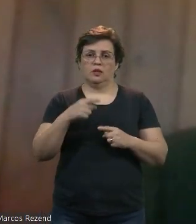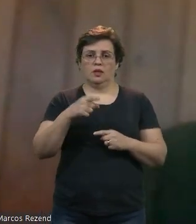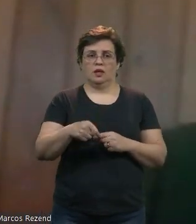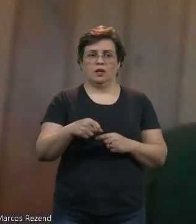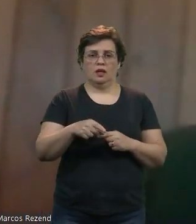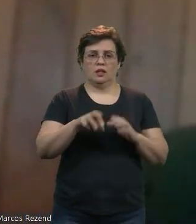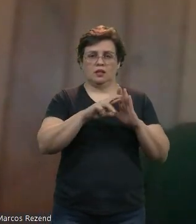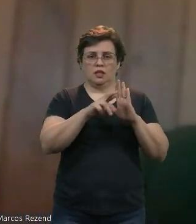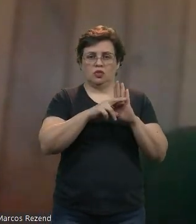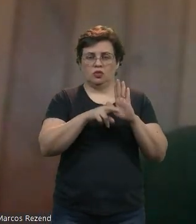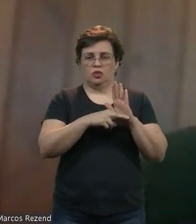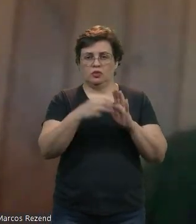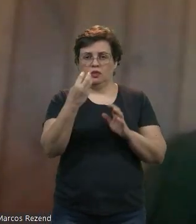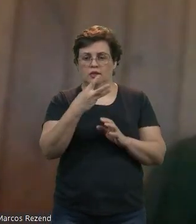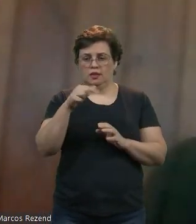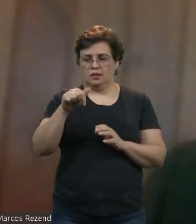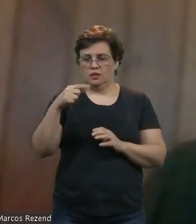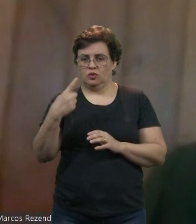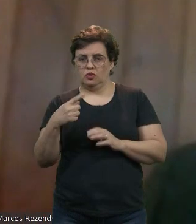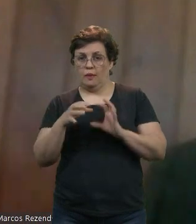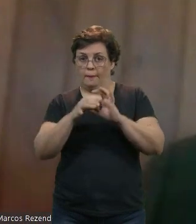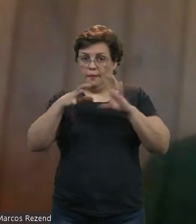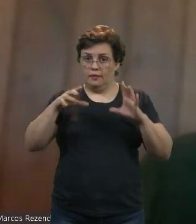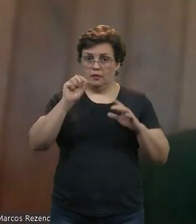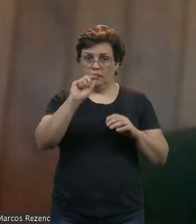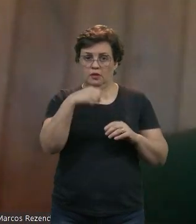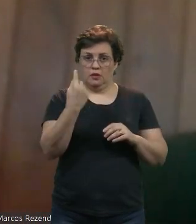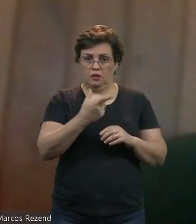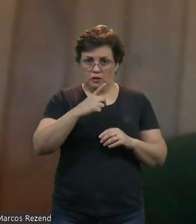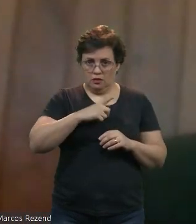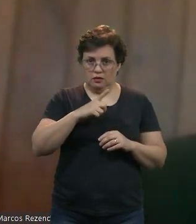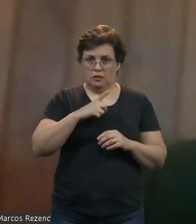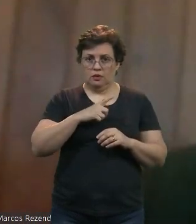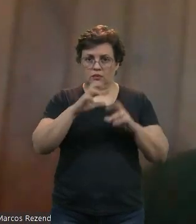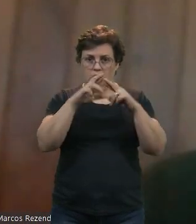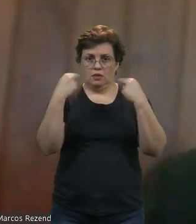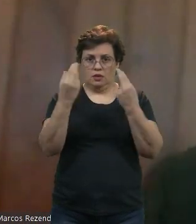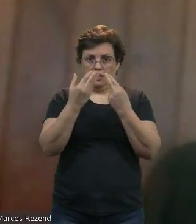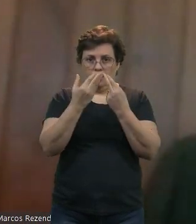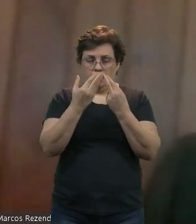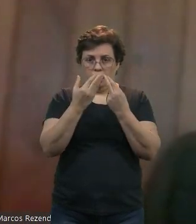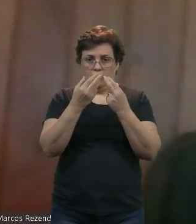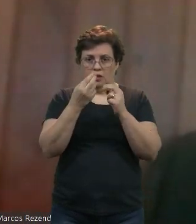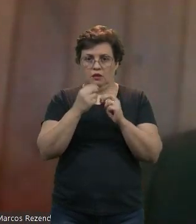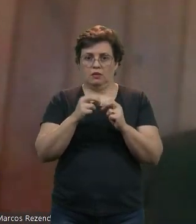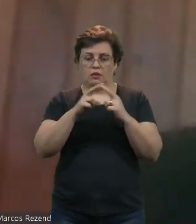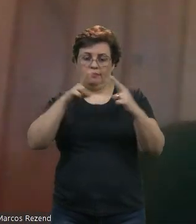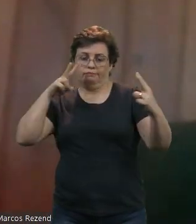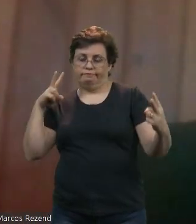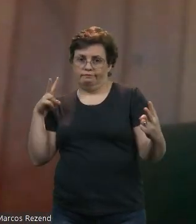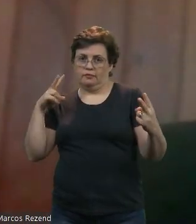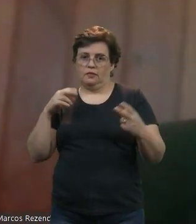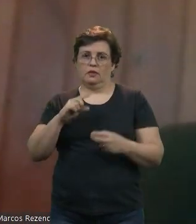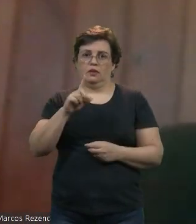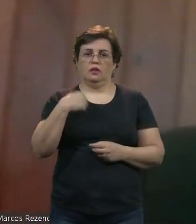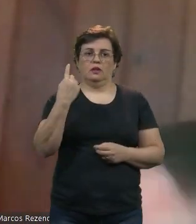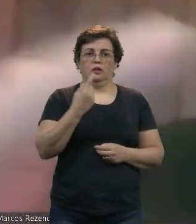371 permite com que nós tenhamos a sessão remota, já votada por essa casa, nós